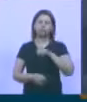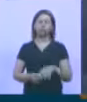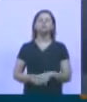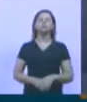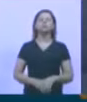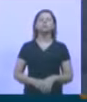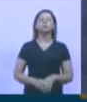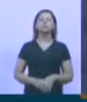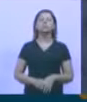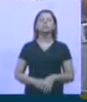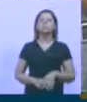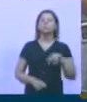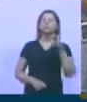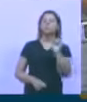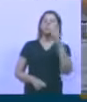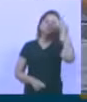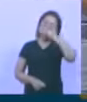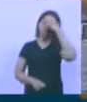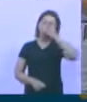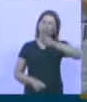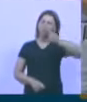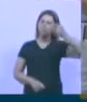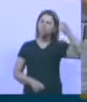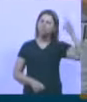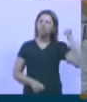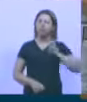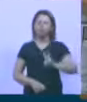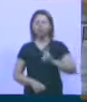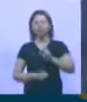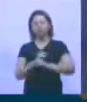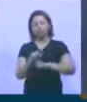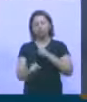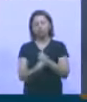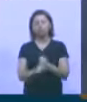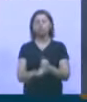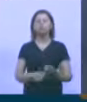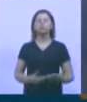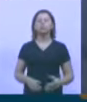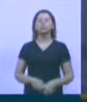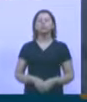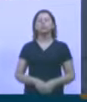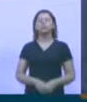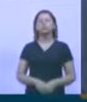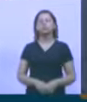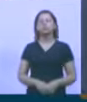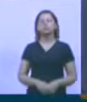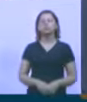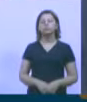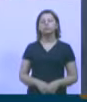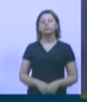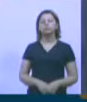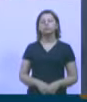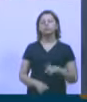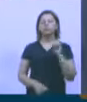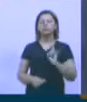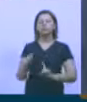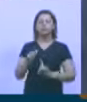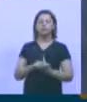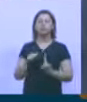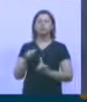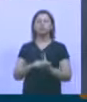for 5 years. A quem ela não via por 5 anos. And the month passed. E o mês